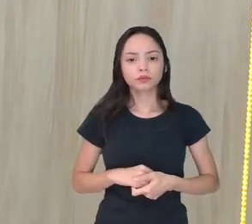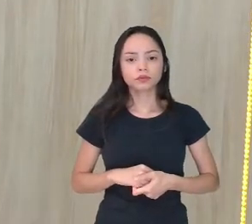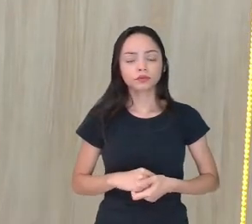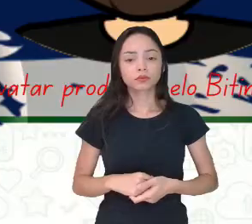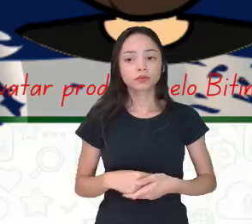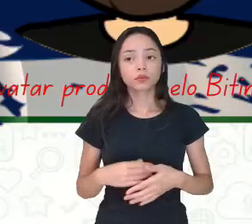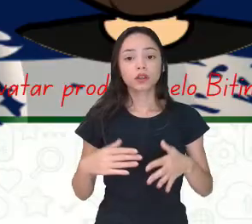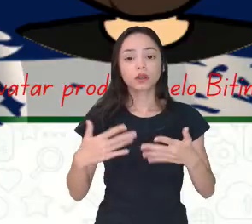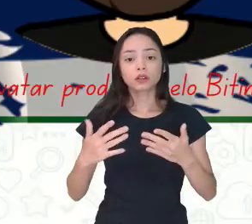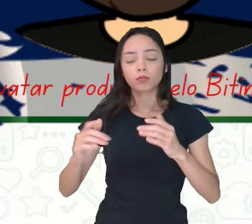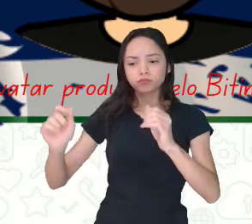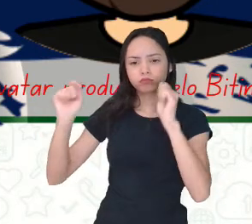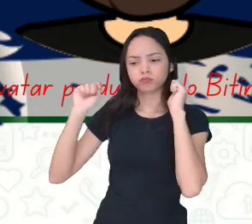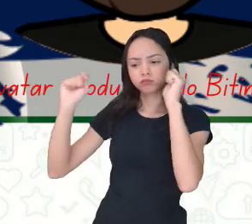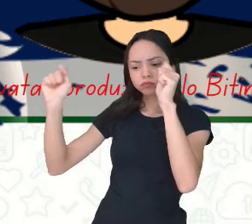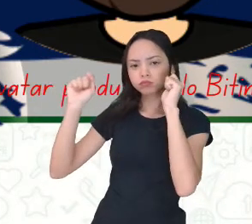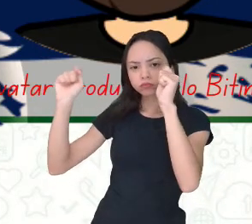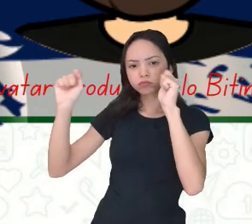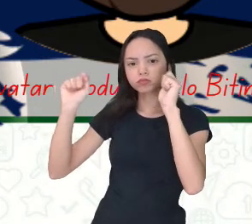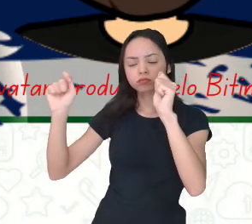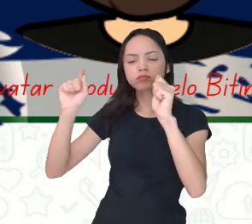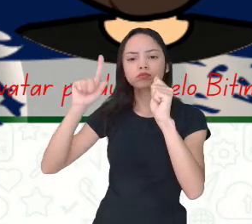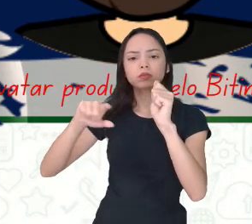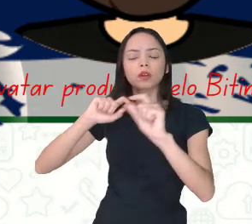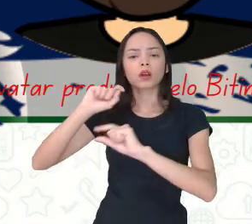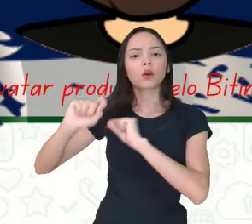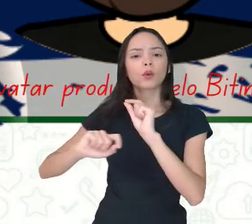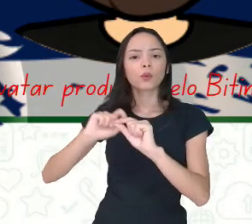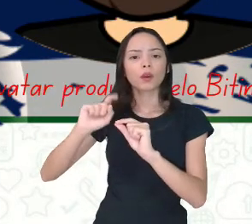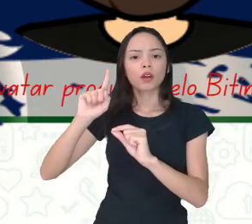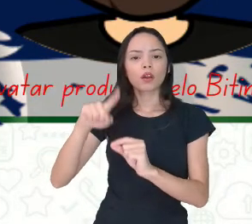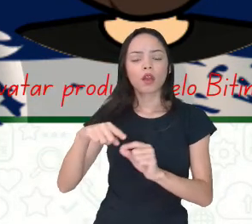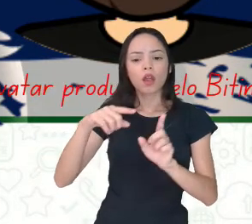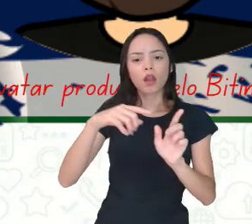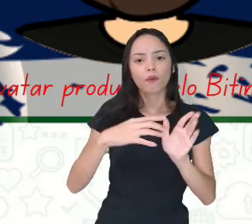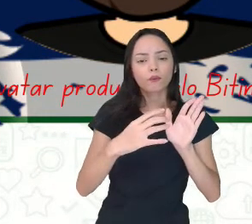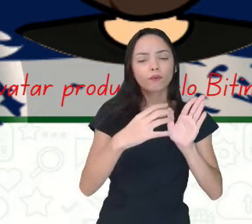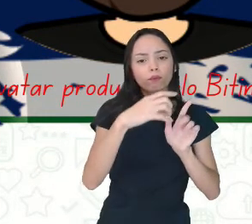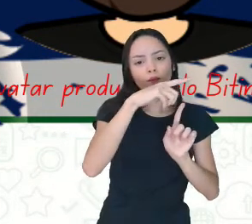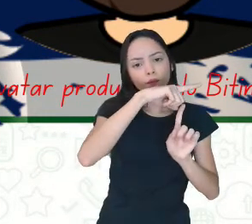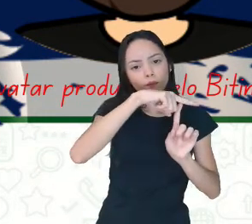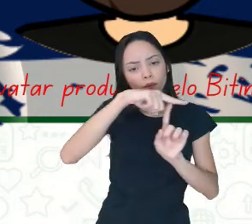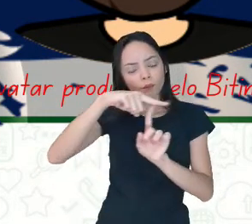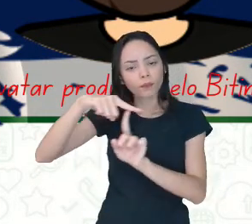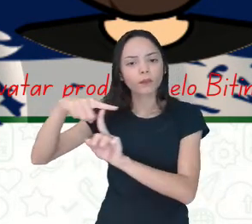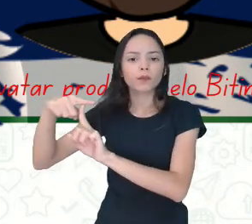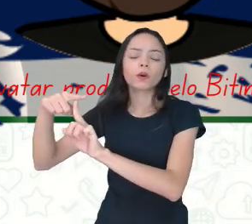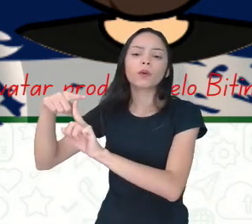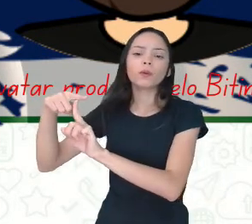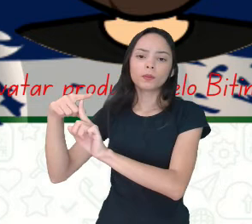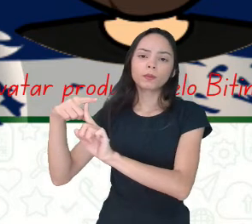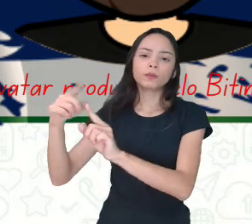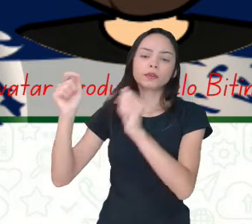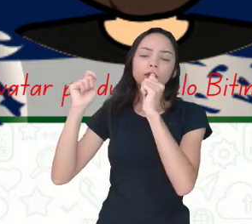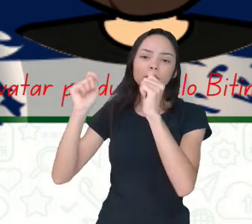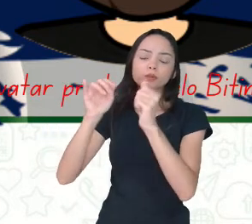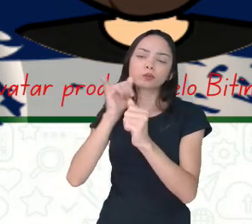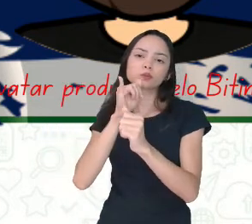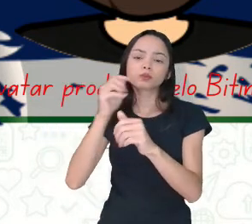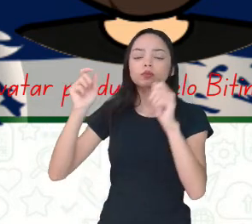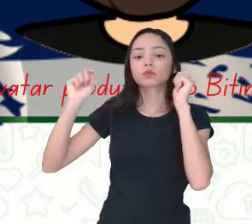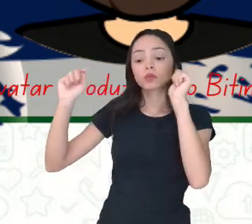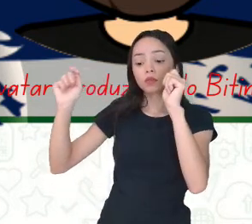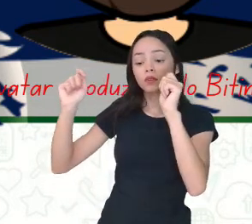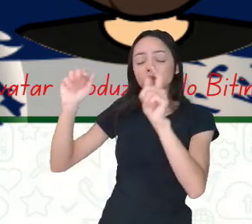as manifestações sociais são as formas de protesto usadas pelos movimentos sociais. Então, numa manifestação